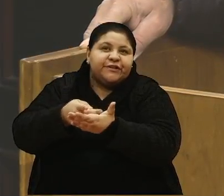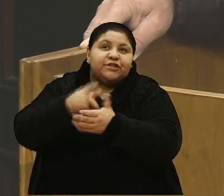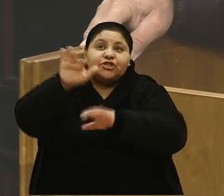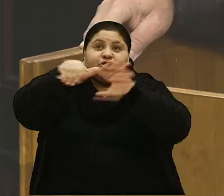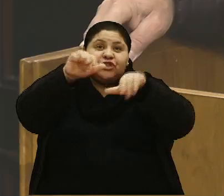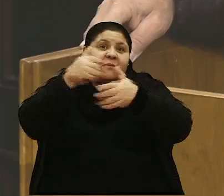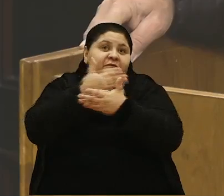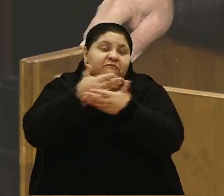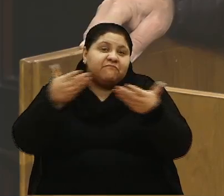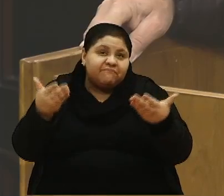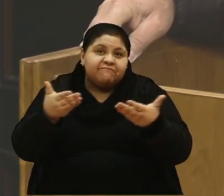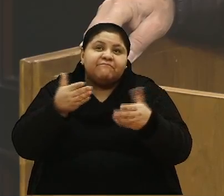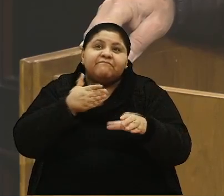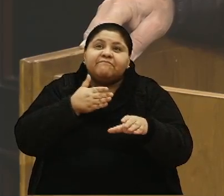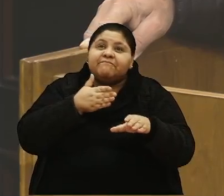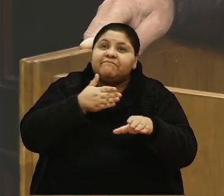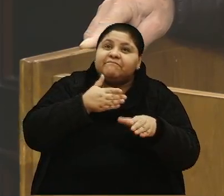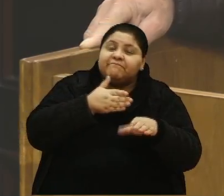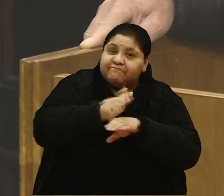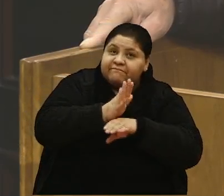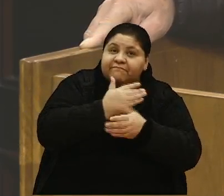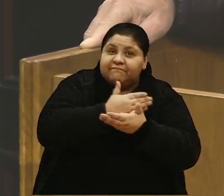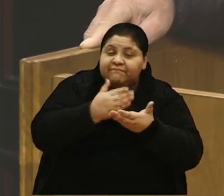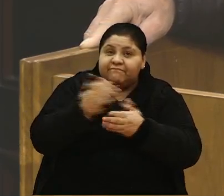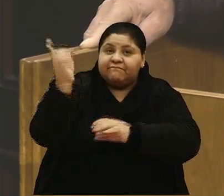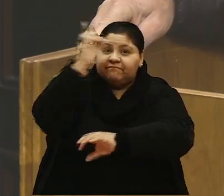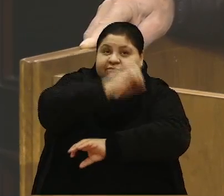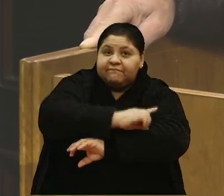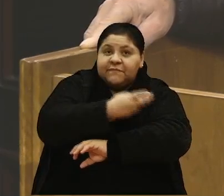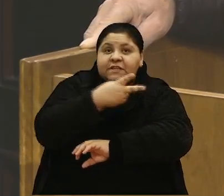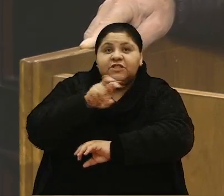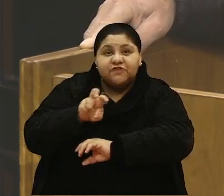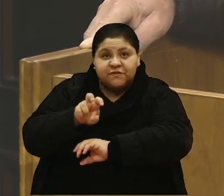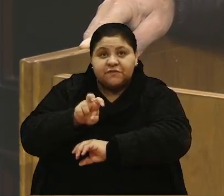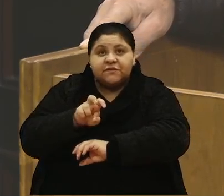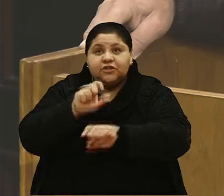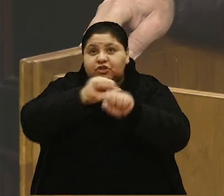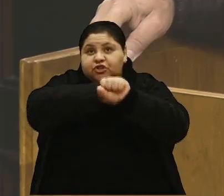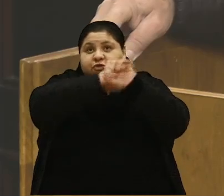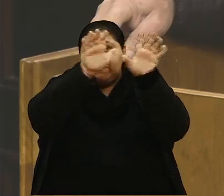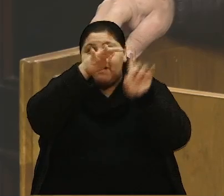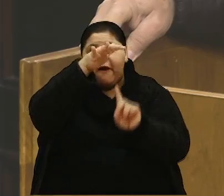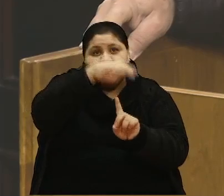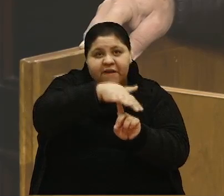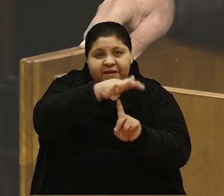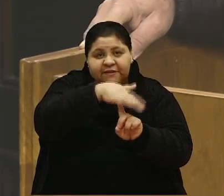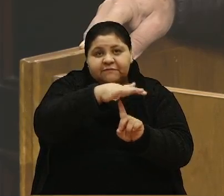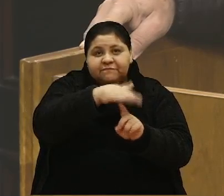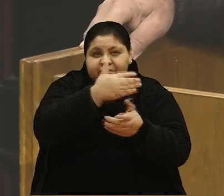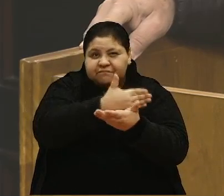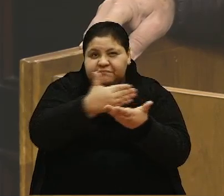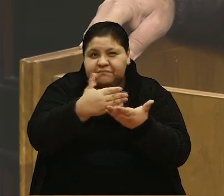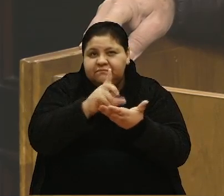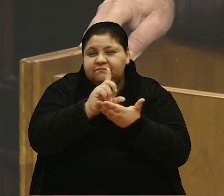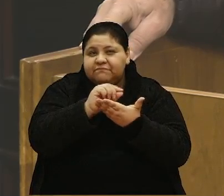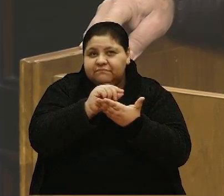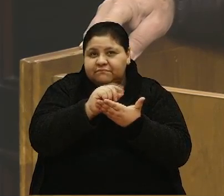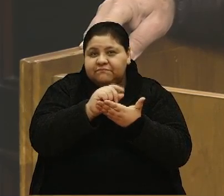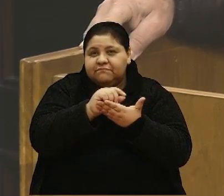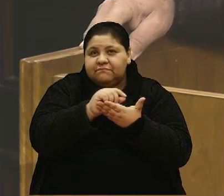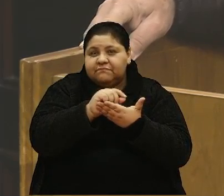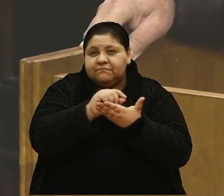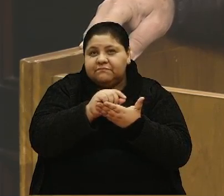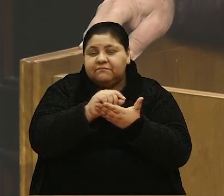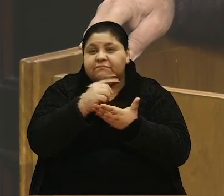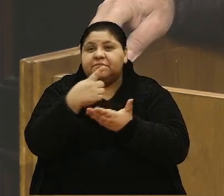nos assiste, para participar. Inicia no dia 25, pela manhã, a feira, a partir das 10 horas.